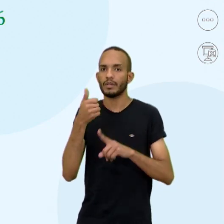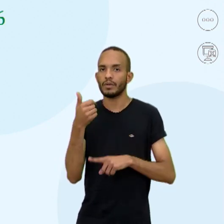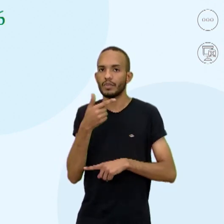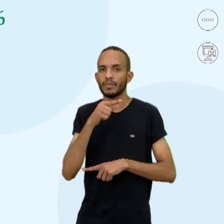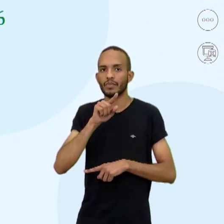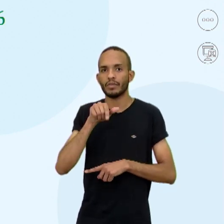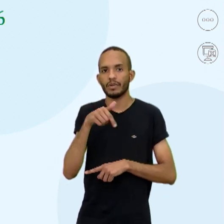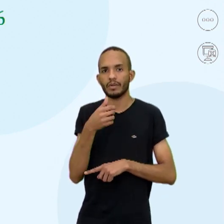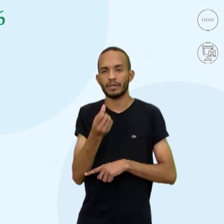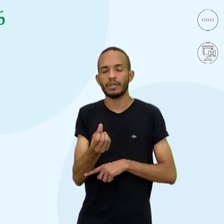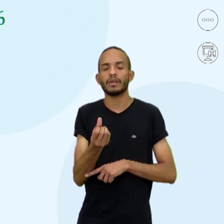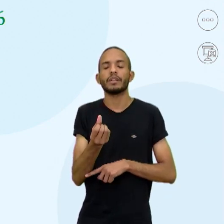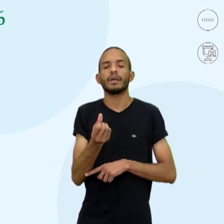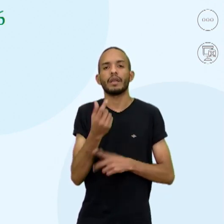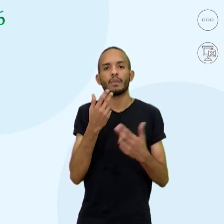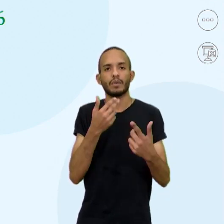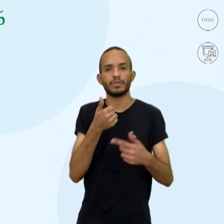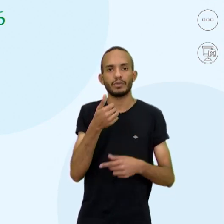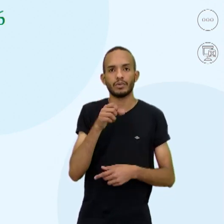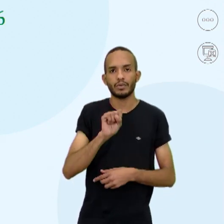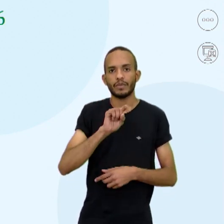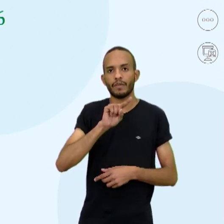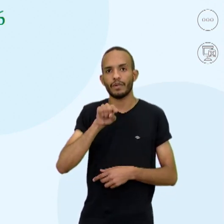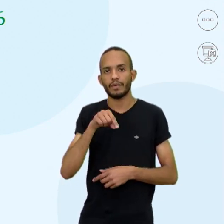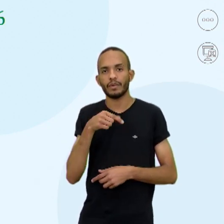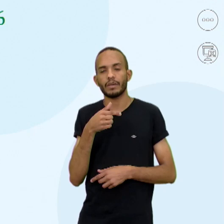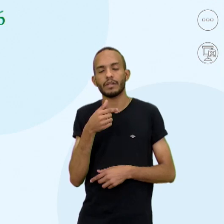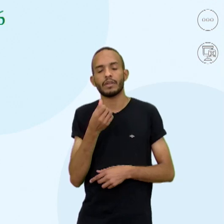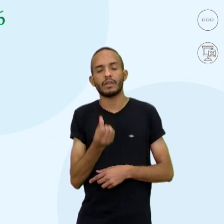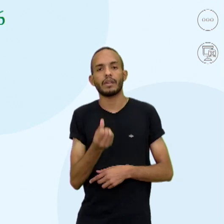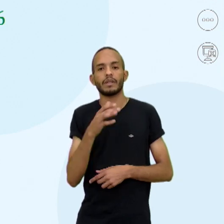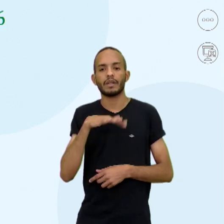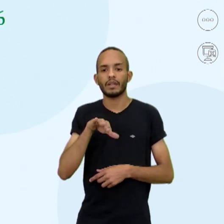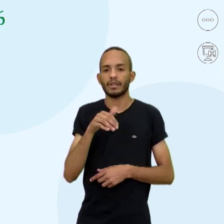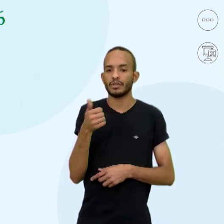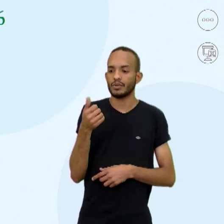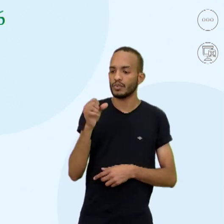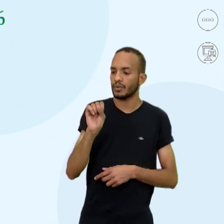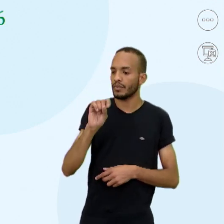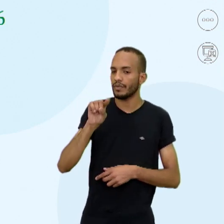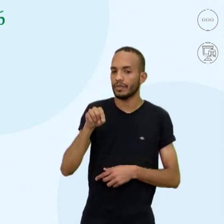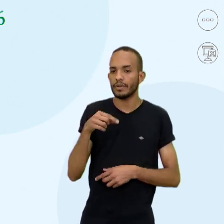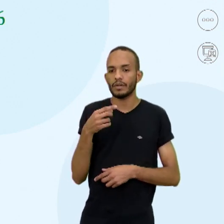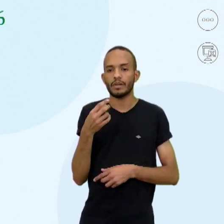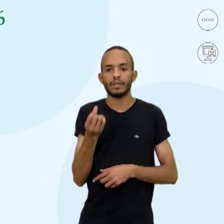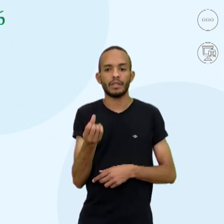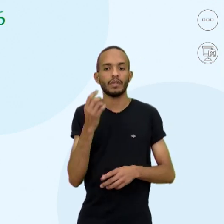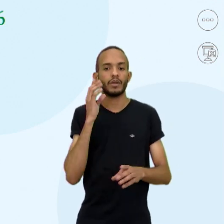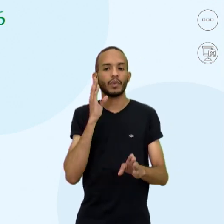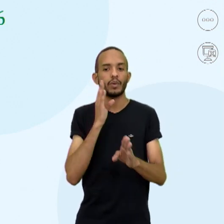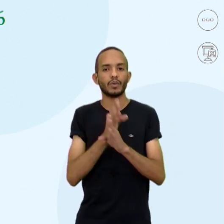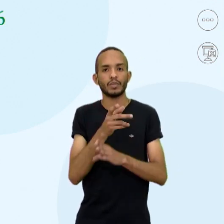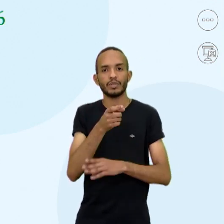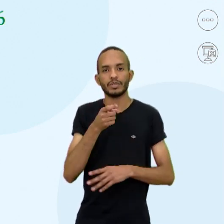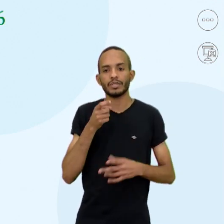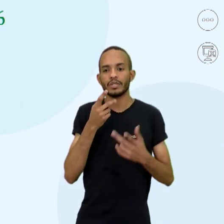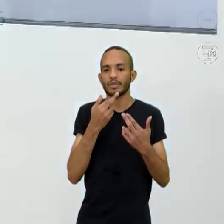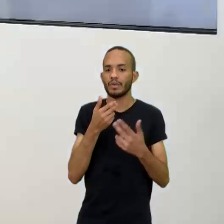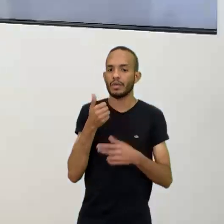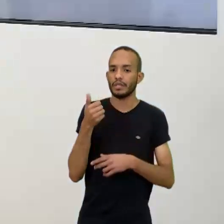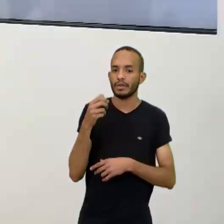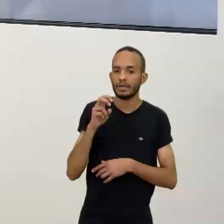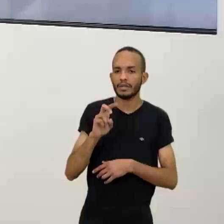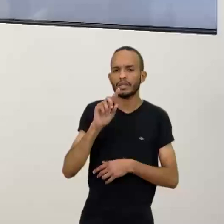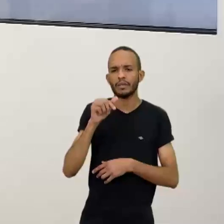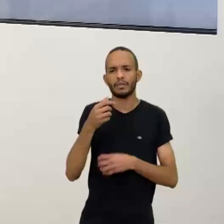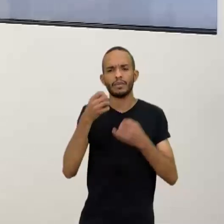12,6, 18,6. E aí eu subtraí 18,6 dos dois lados, a gente achou x igual a 15. Na aula